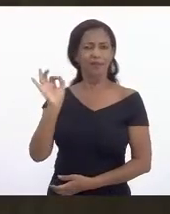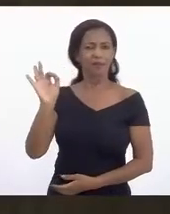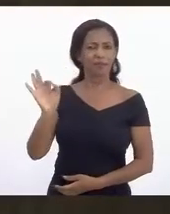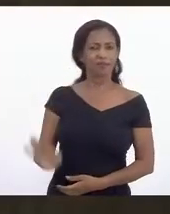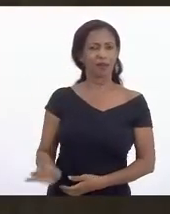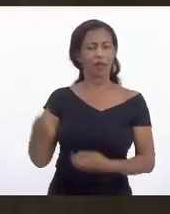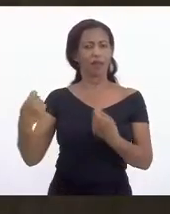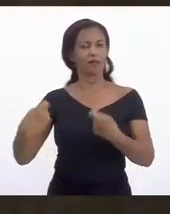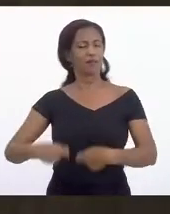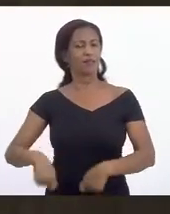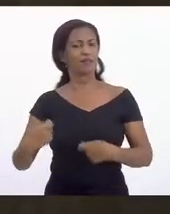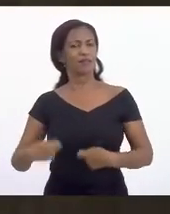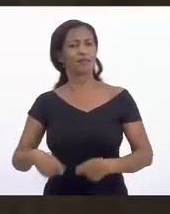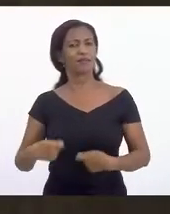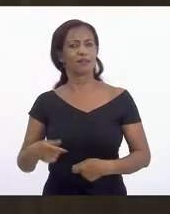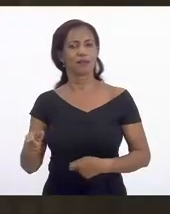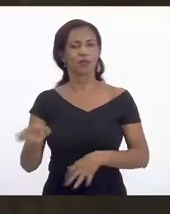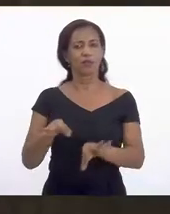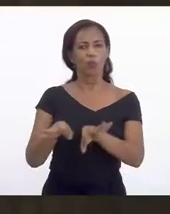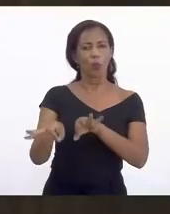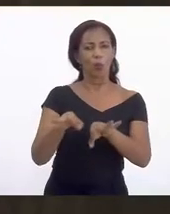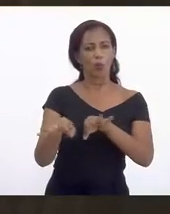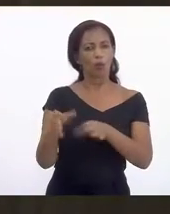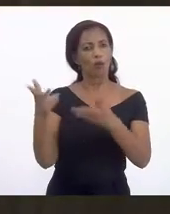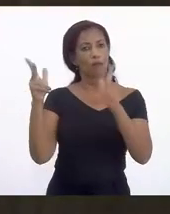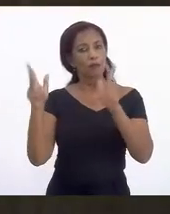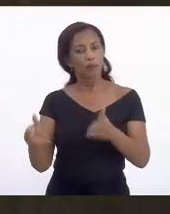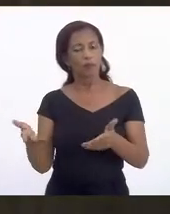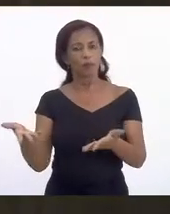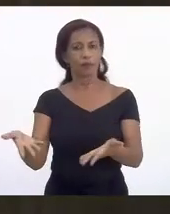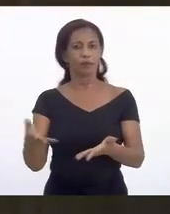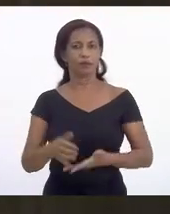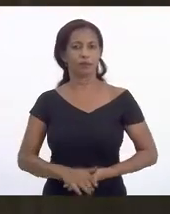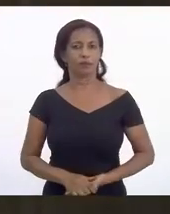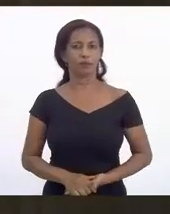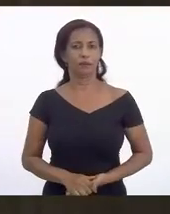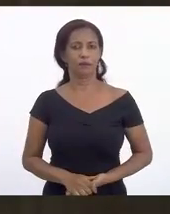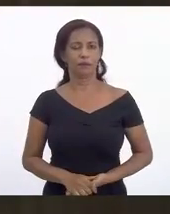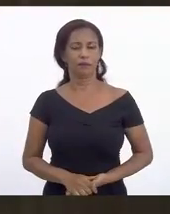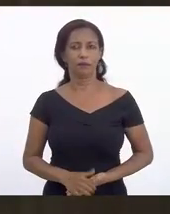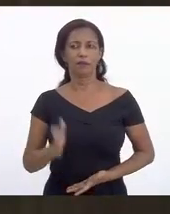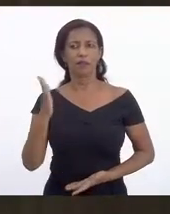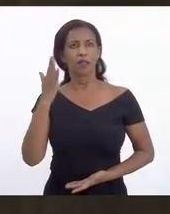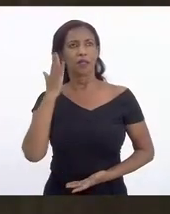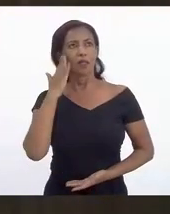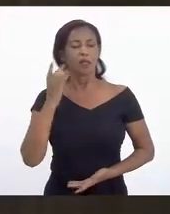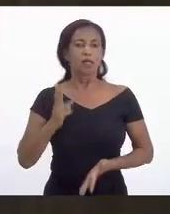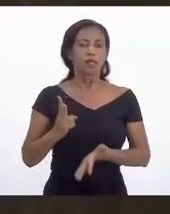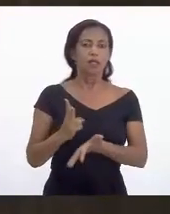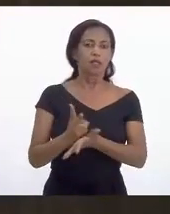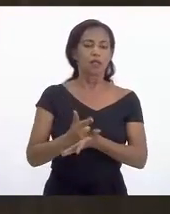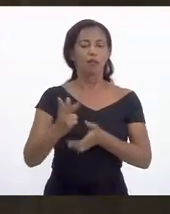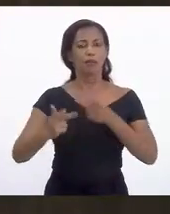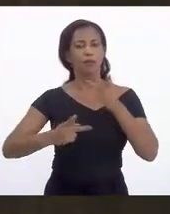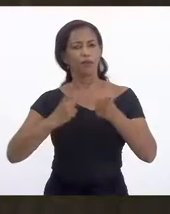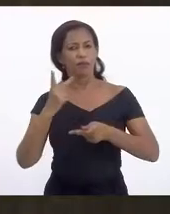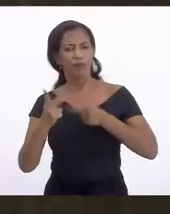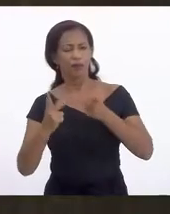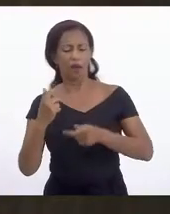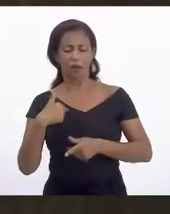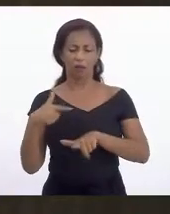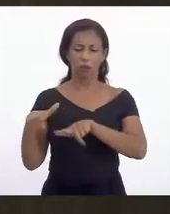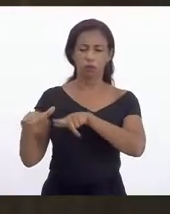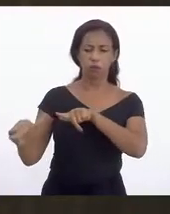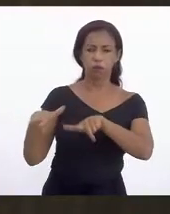exatamente a necessidade de um projeto como esse, né? Eu sempre falo aqui, eu